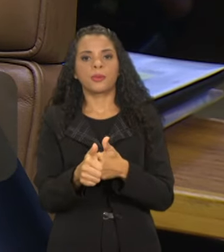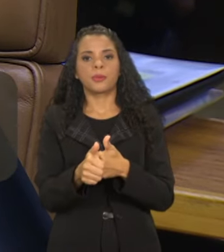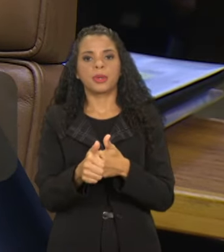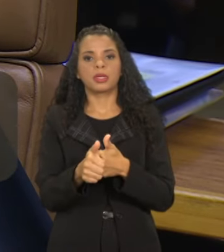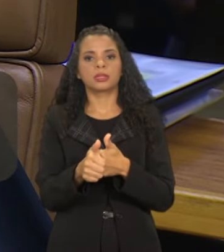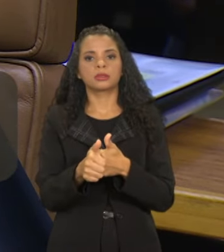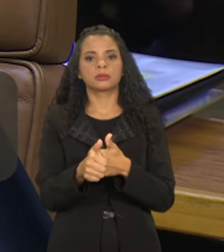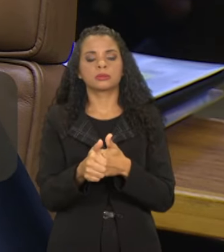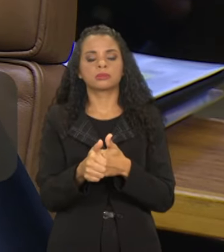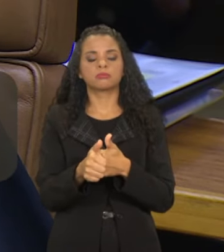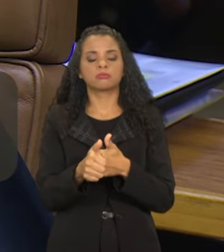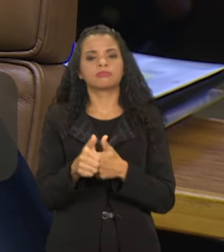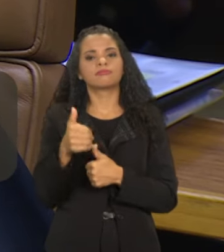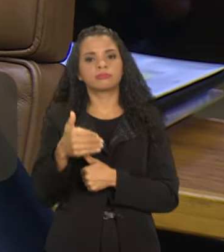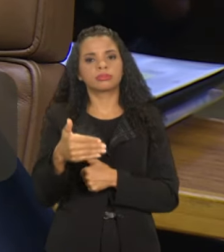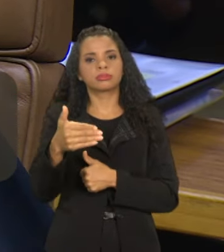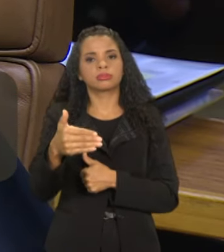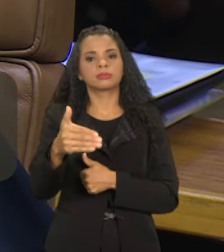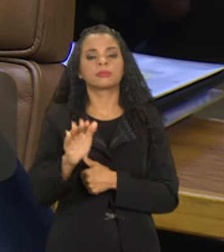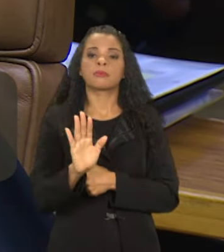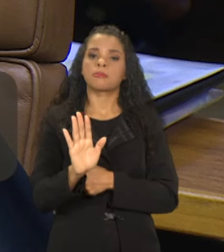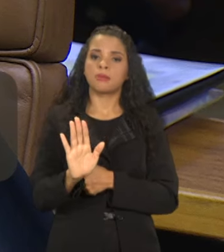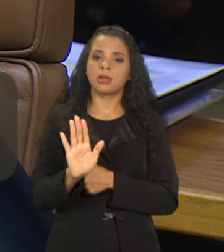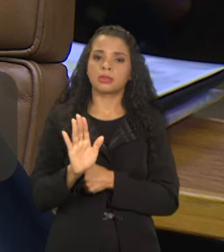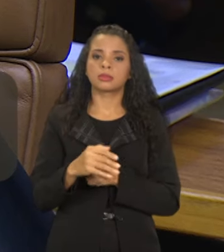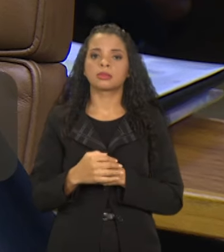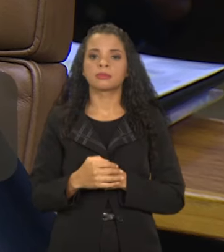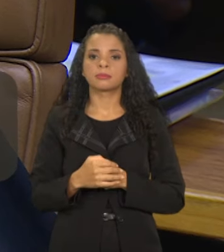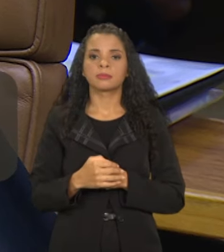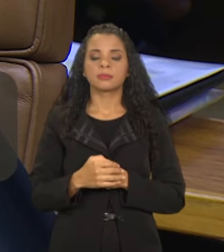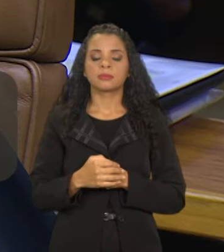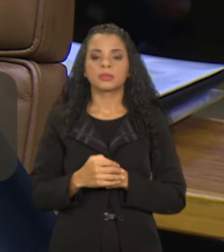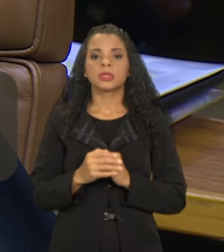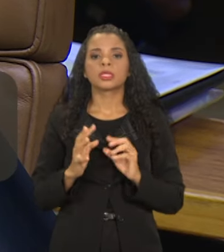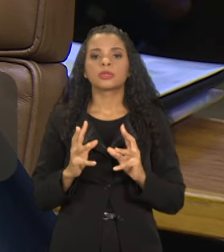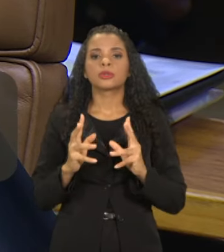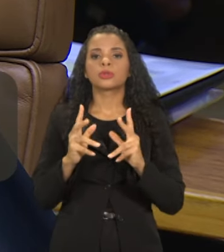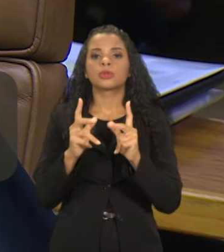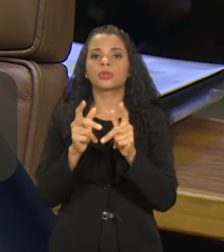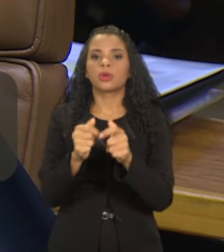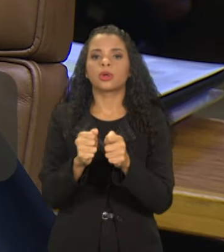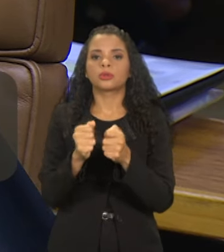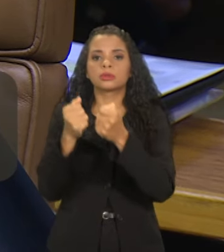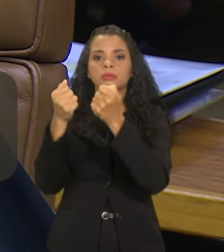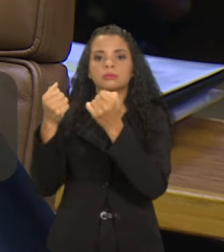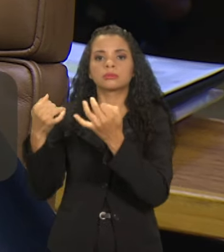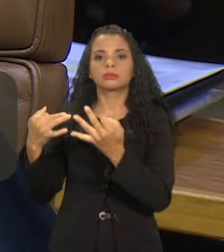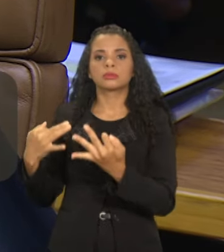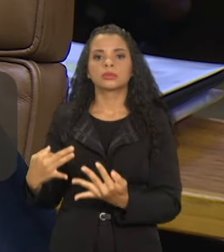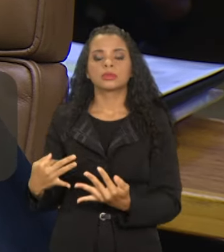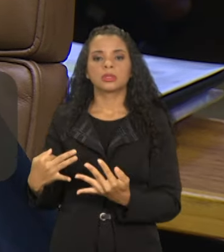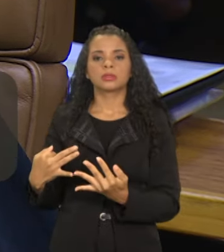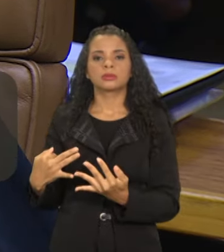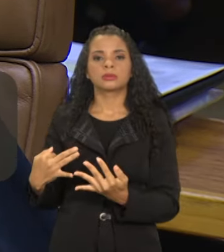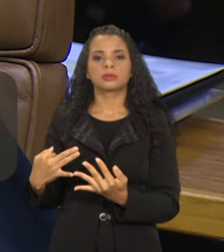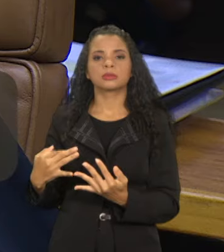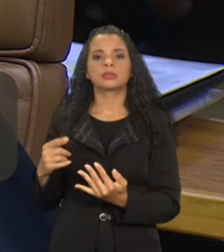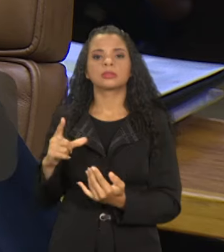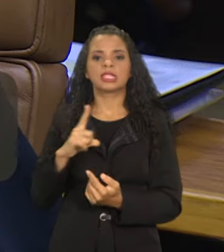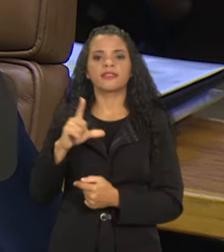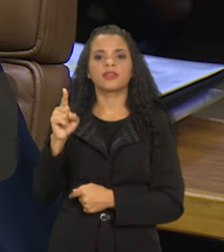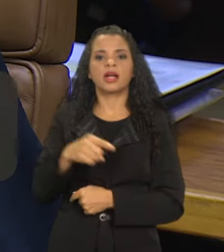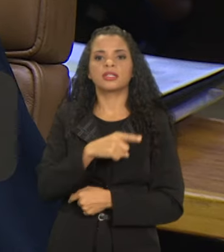sucessivamente, mas em todas as outras que foram relatadas, houve a extinção sem resolução da DPF. Mas